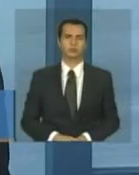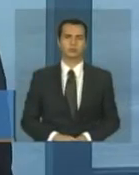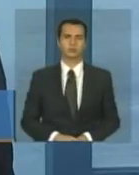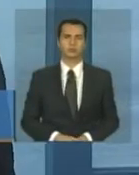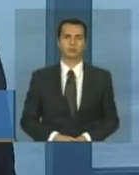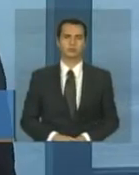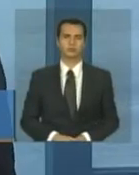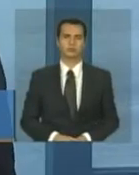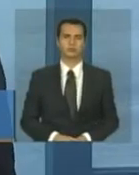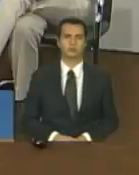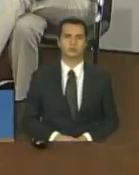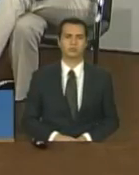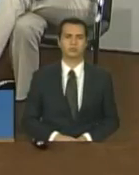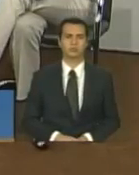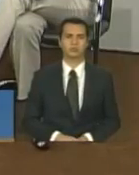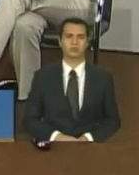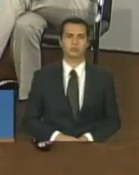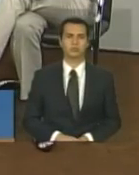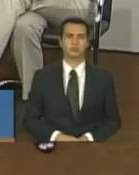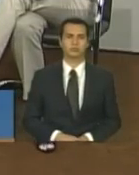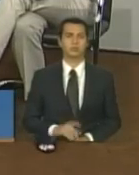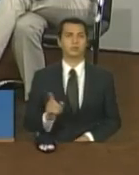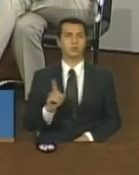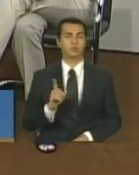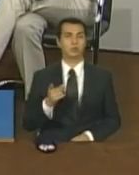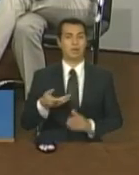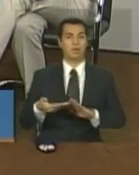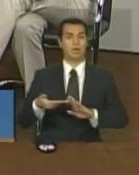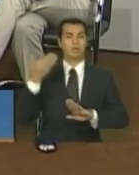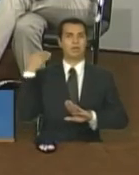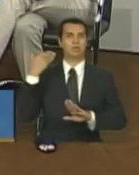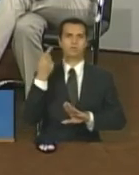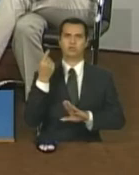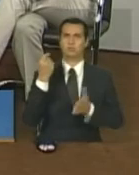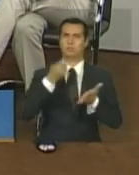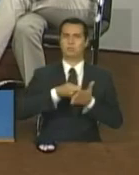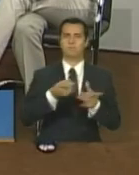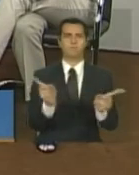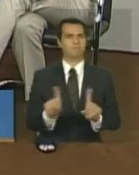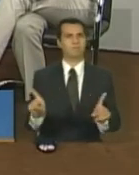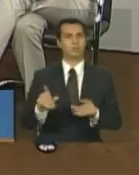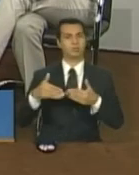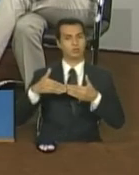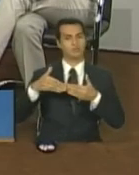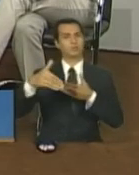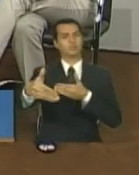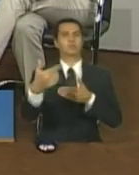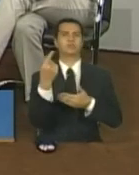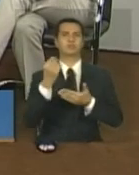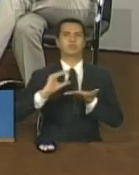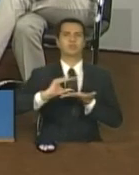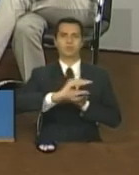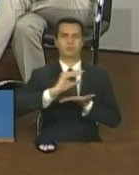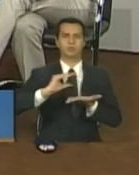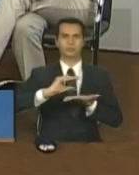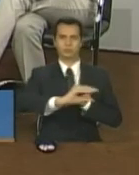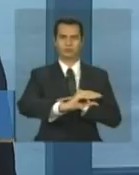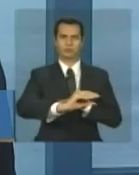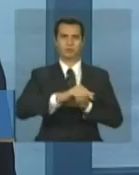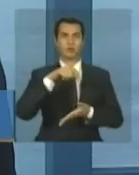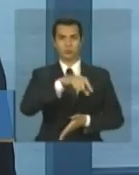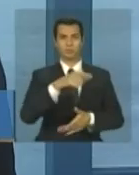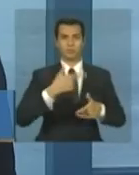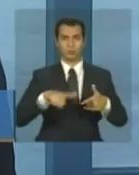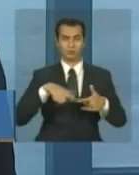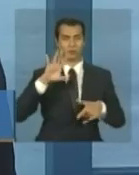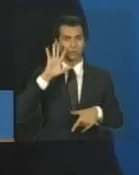integral que ele tem ele não tem direito de receber o retroativo ele passa para receber a partir do momento que ele resolve